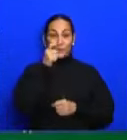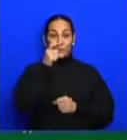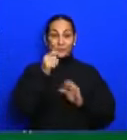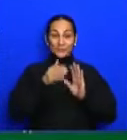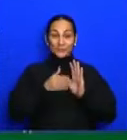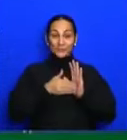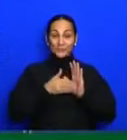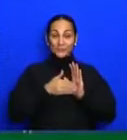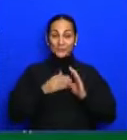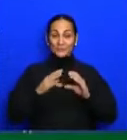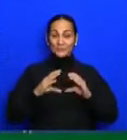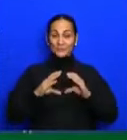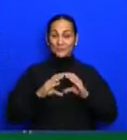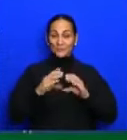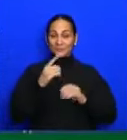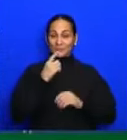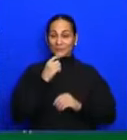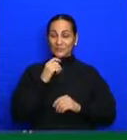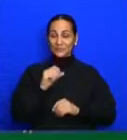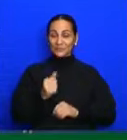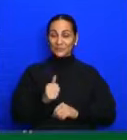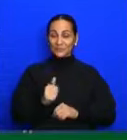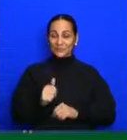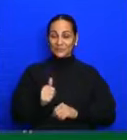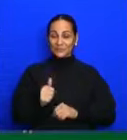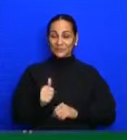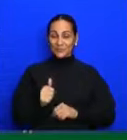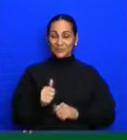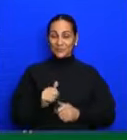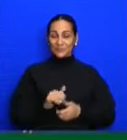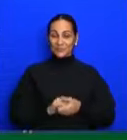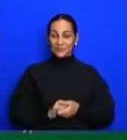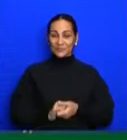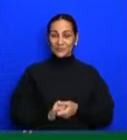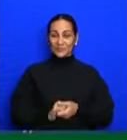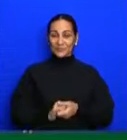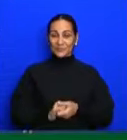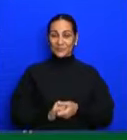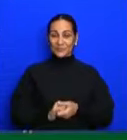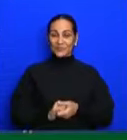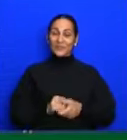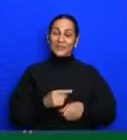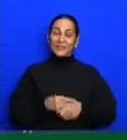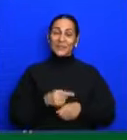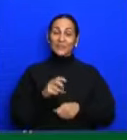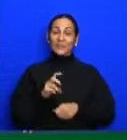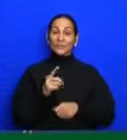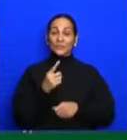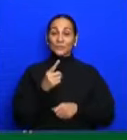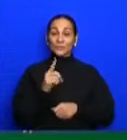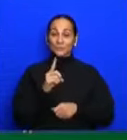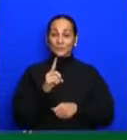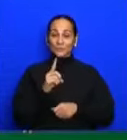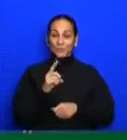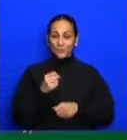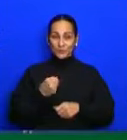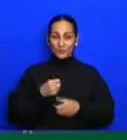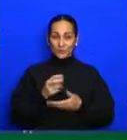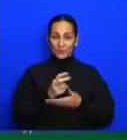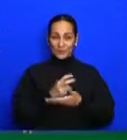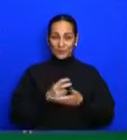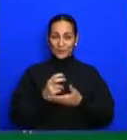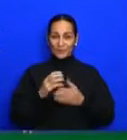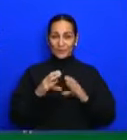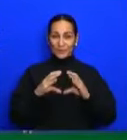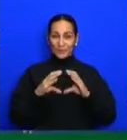olho na sua aposta. Bola vermelha 11. Vermelha número 11. E agora o quinto e último número da